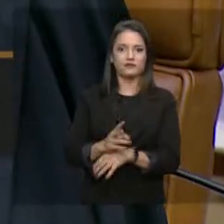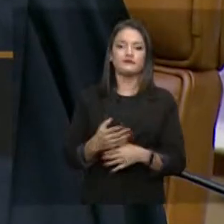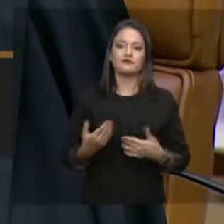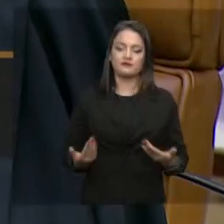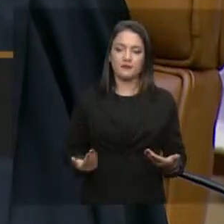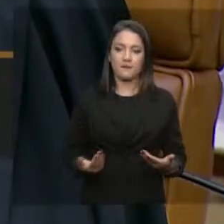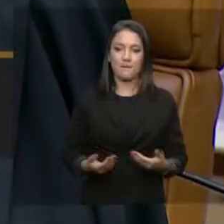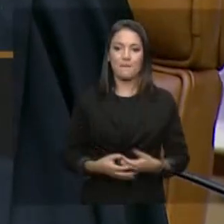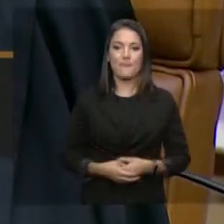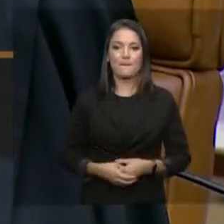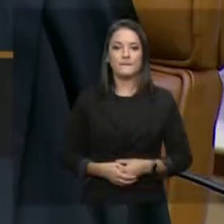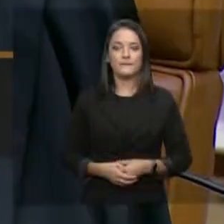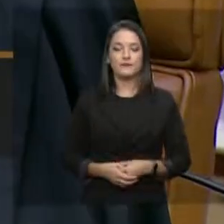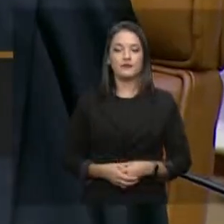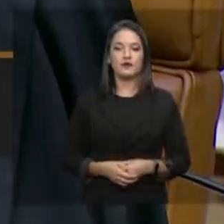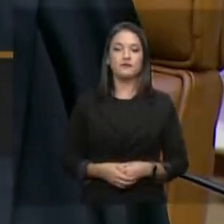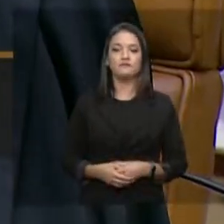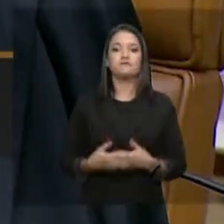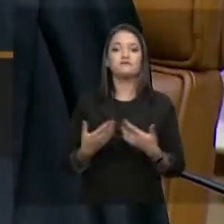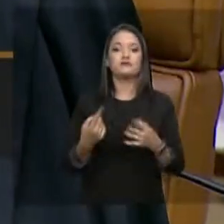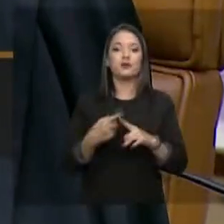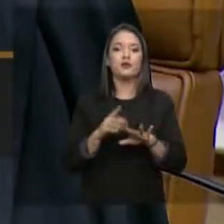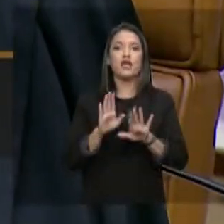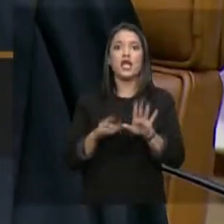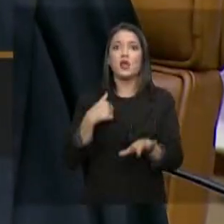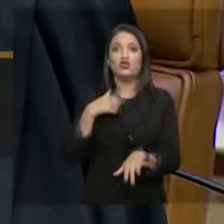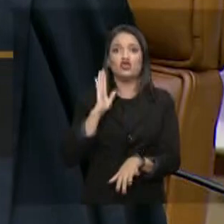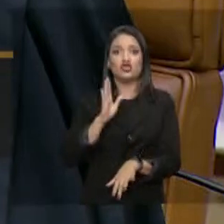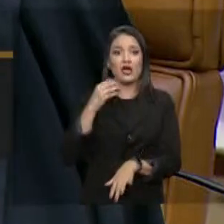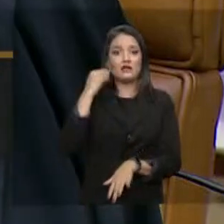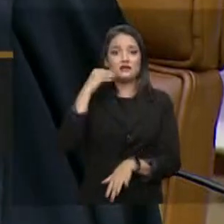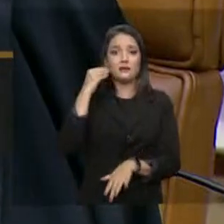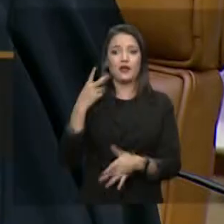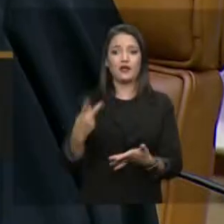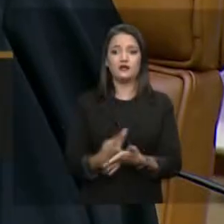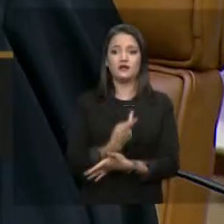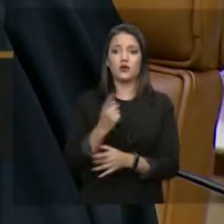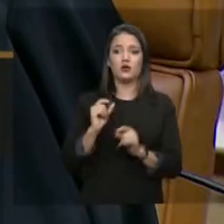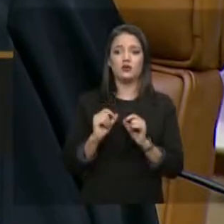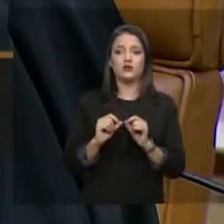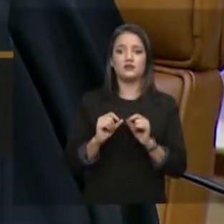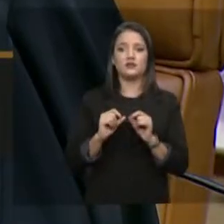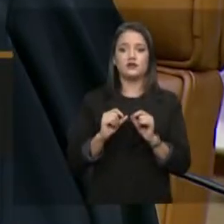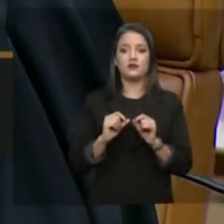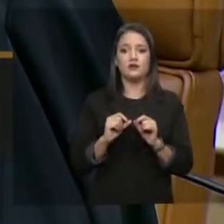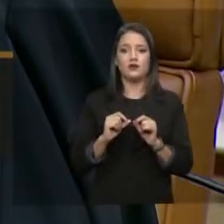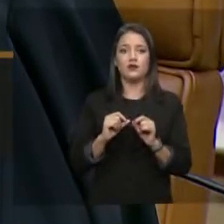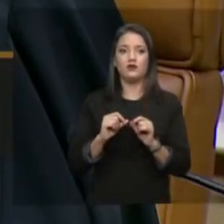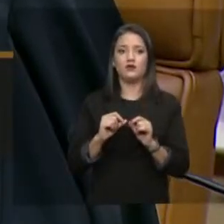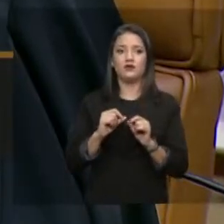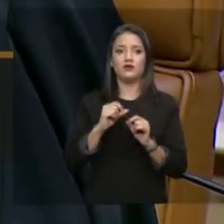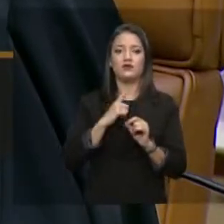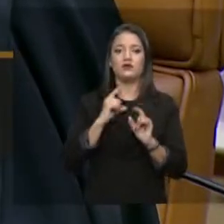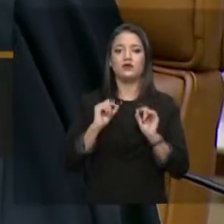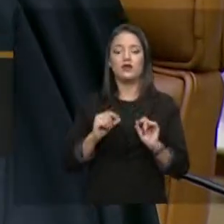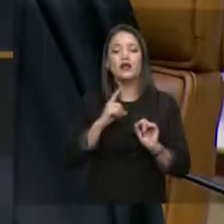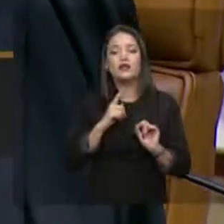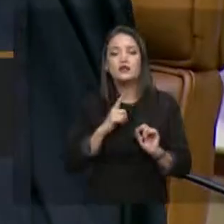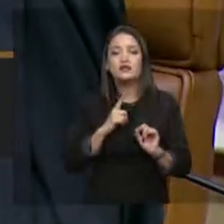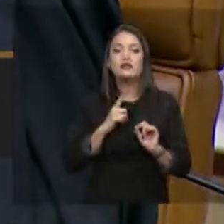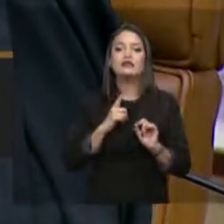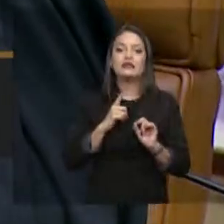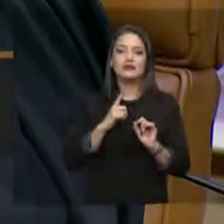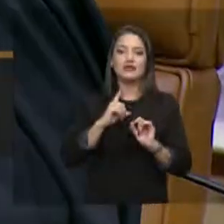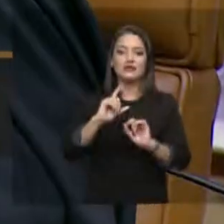ou impedido, o julgamento terminou 2-2 e houve a necessidade da convocação.